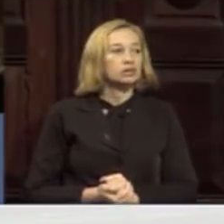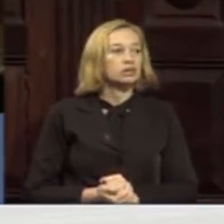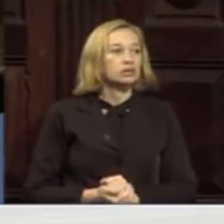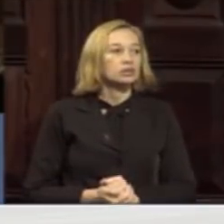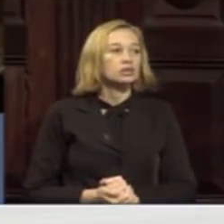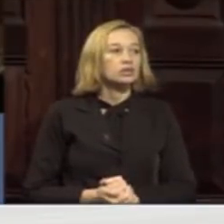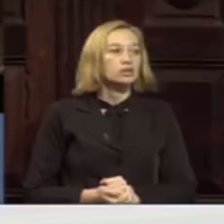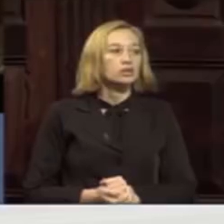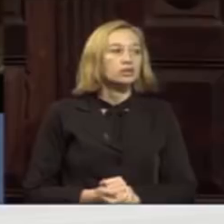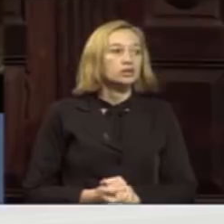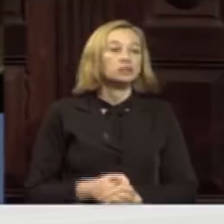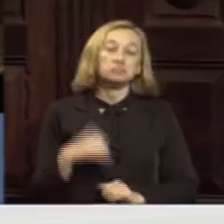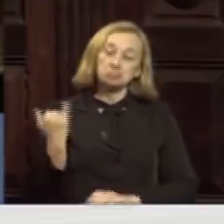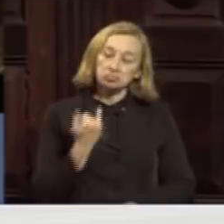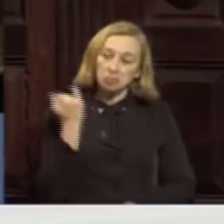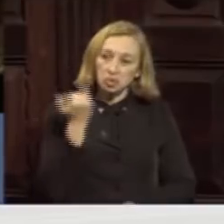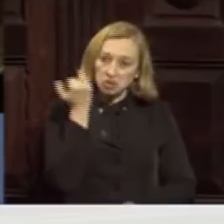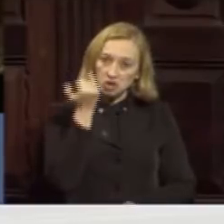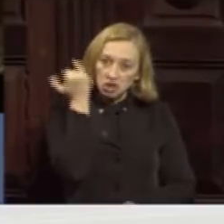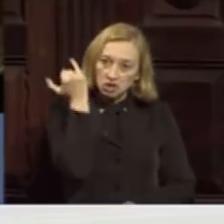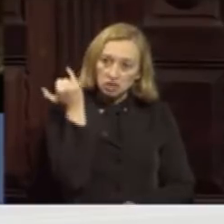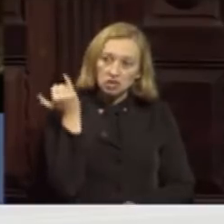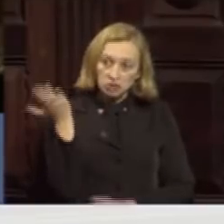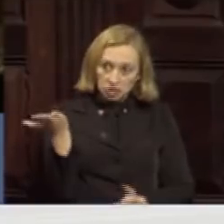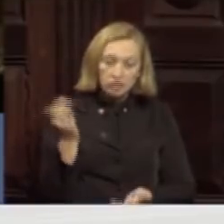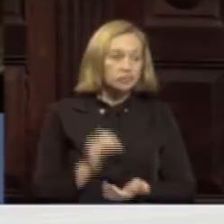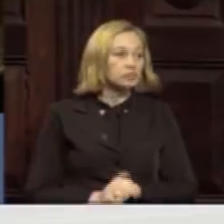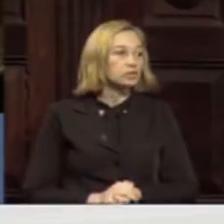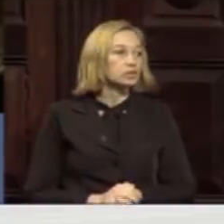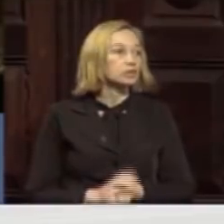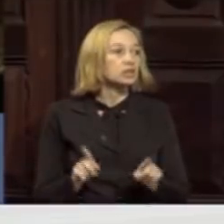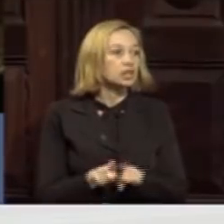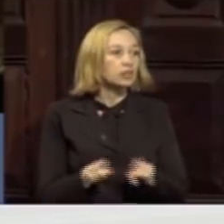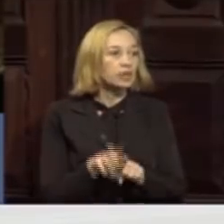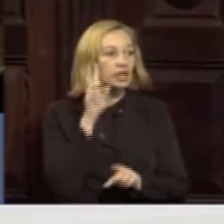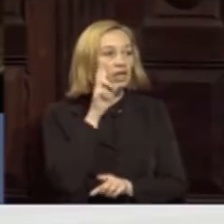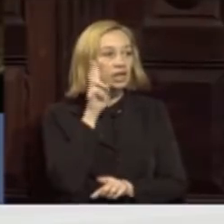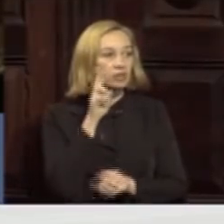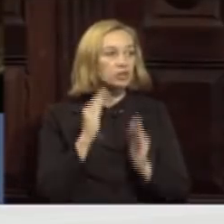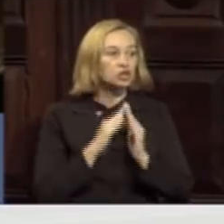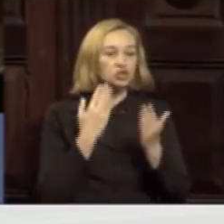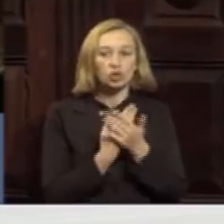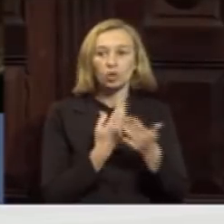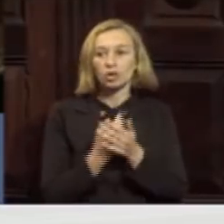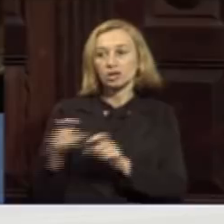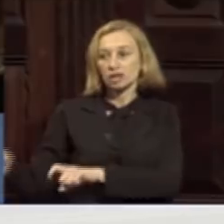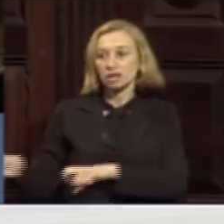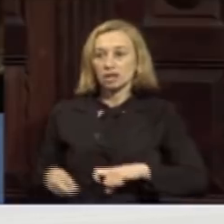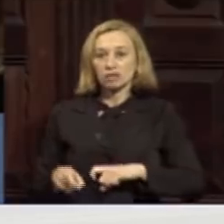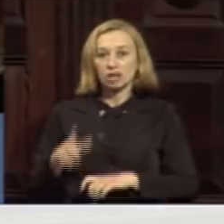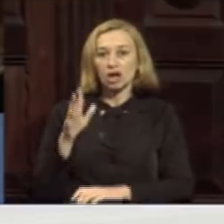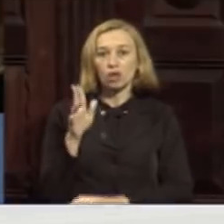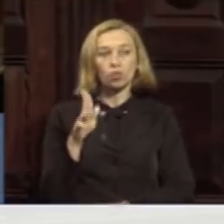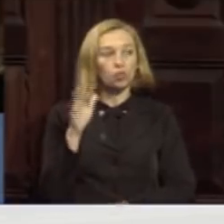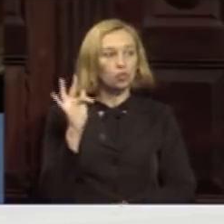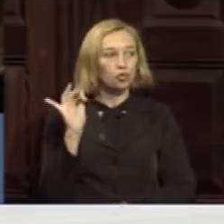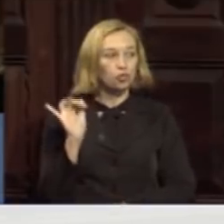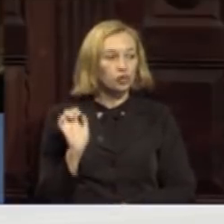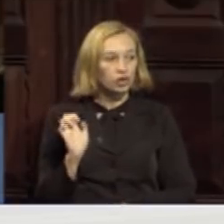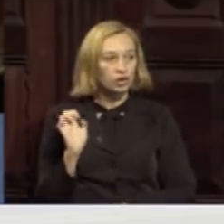muito importante, como tão bem cumpriram, eu me lembro bem, os colégios agrícolas da UF, da minha universidade. A UF teve